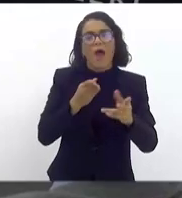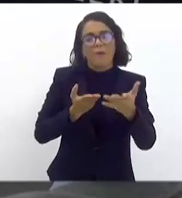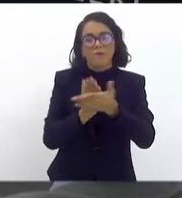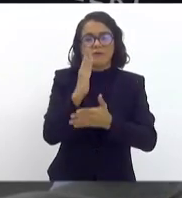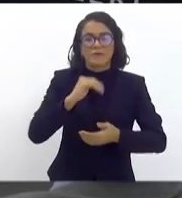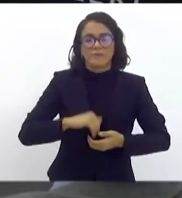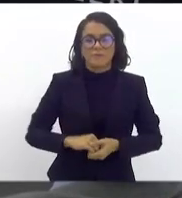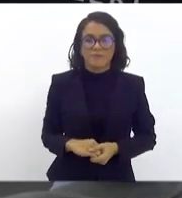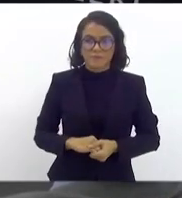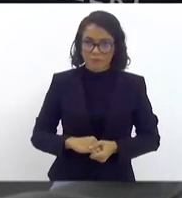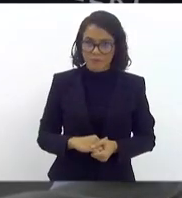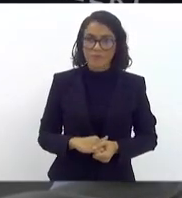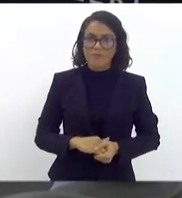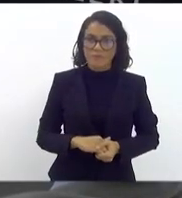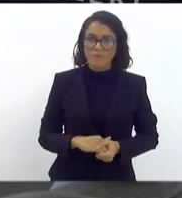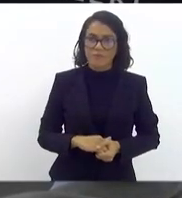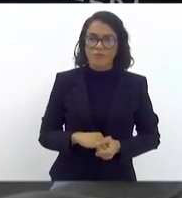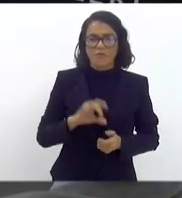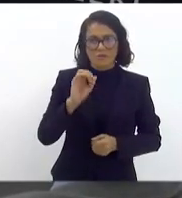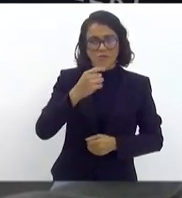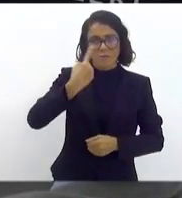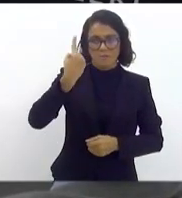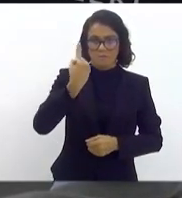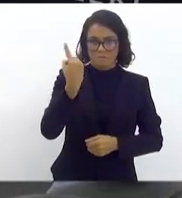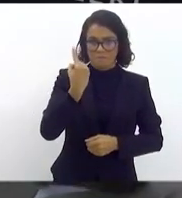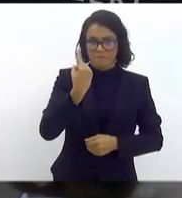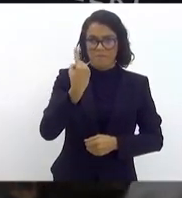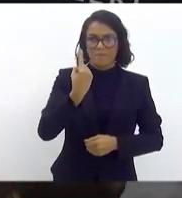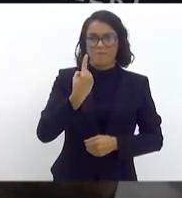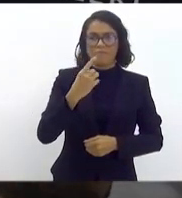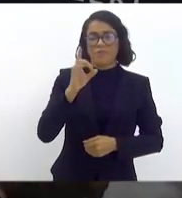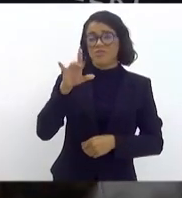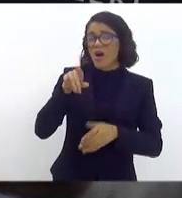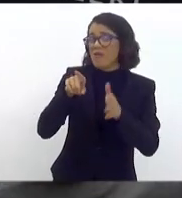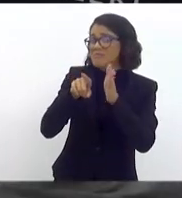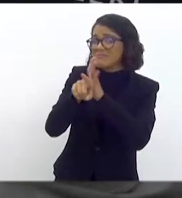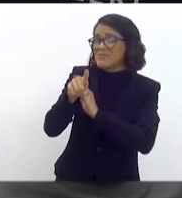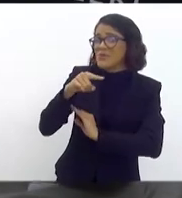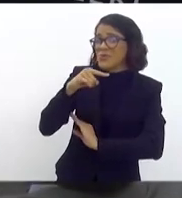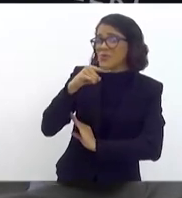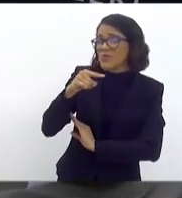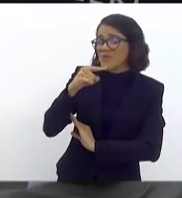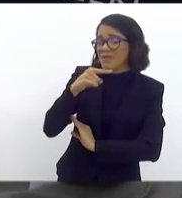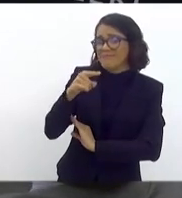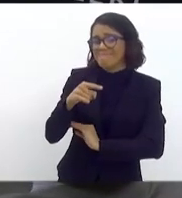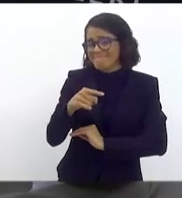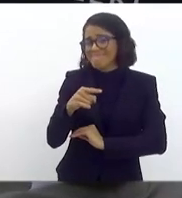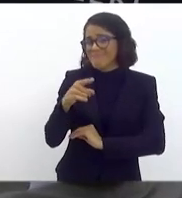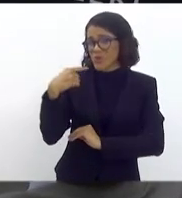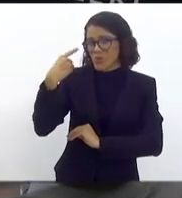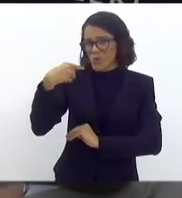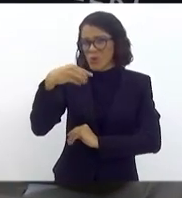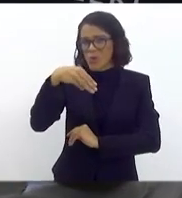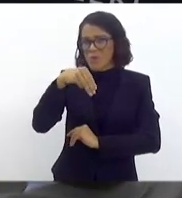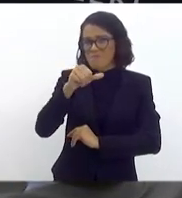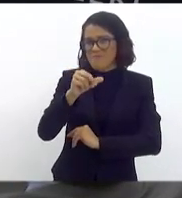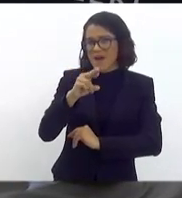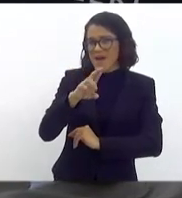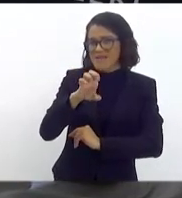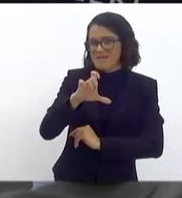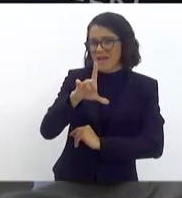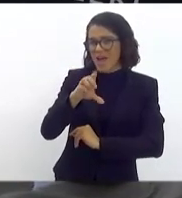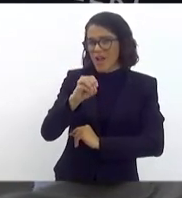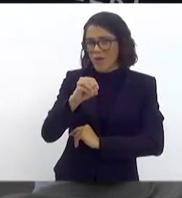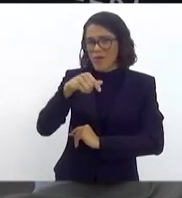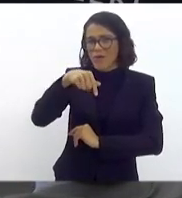Aprovado. Só pela ordem aqui, eu queria só tirar uma dúvida com o doutor Marcelo Quintanilha.